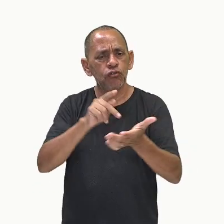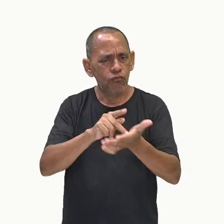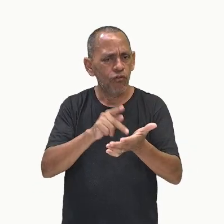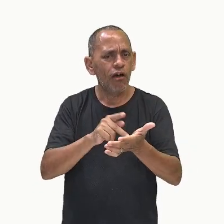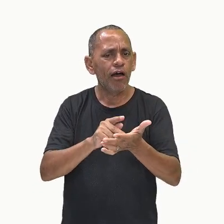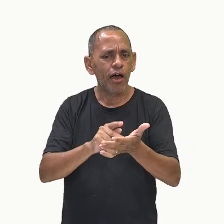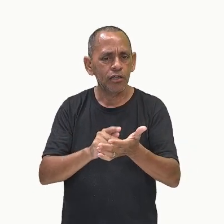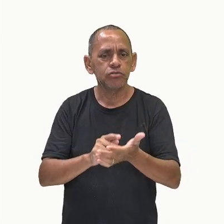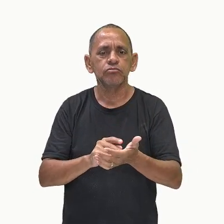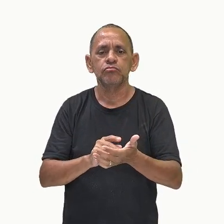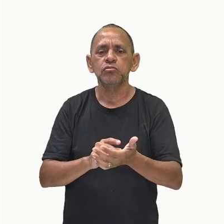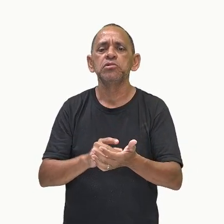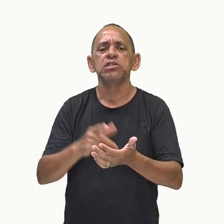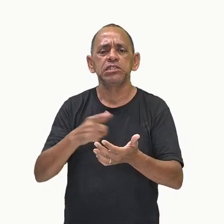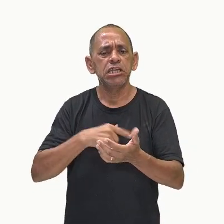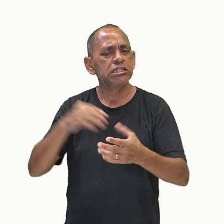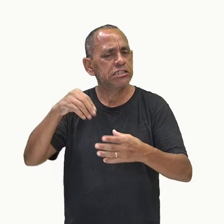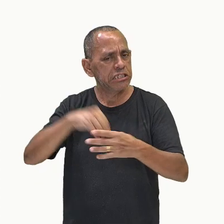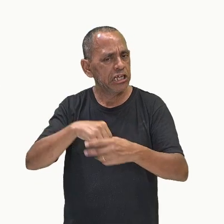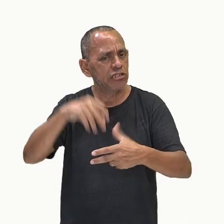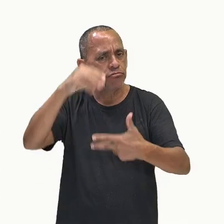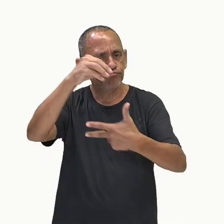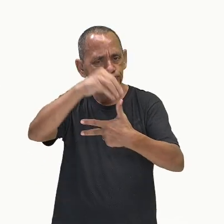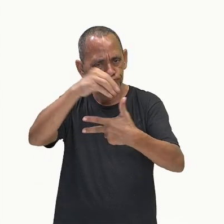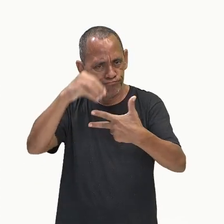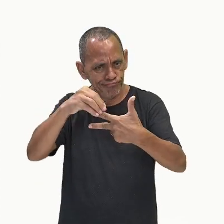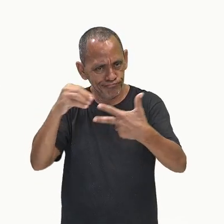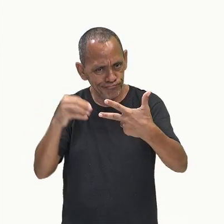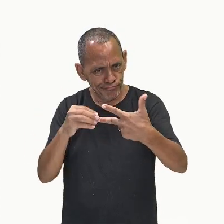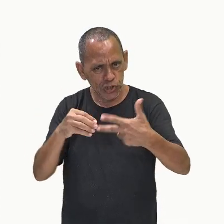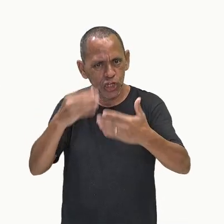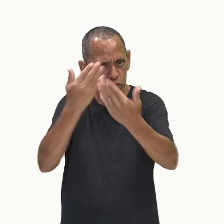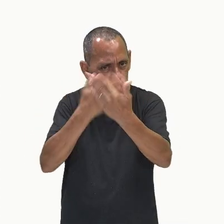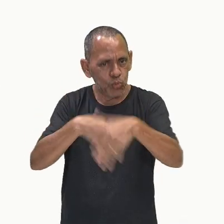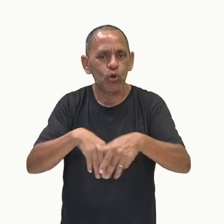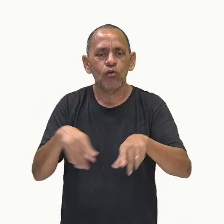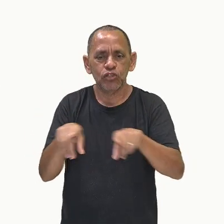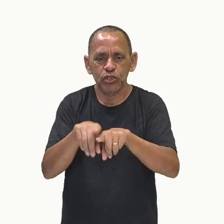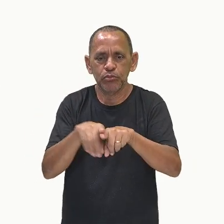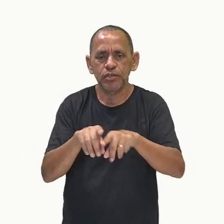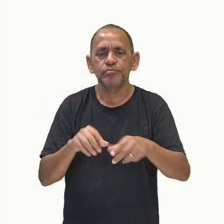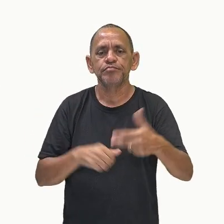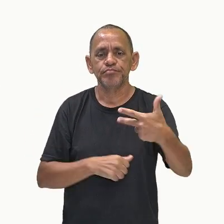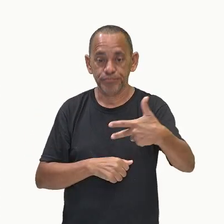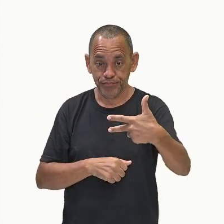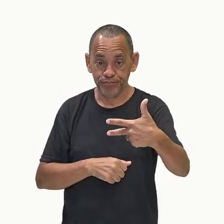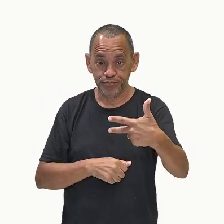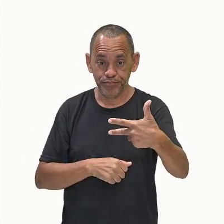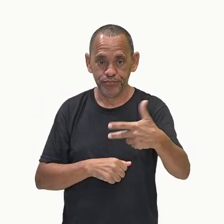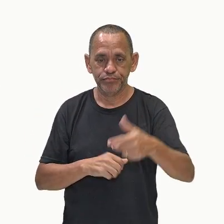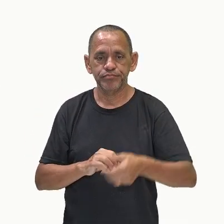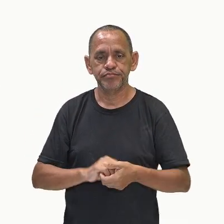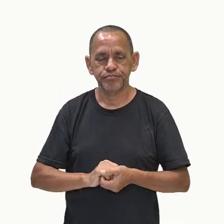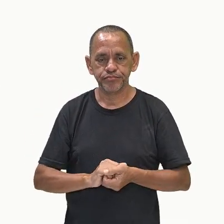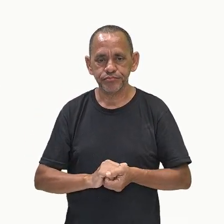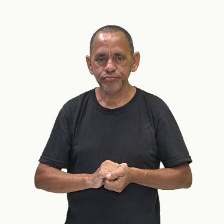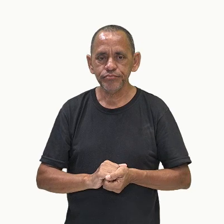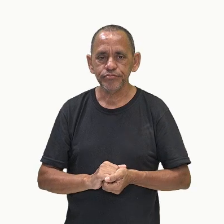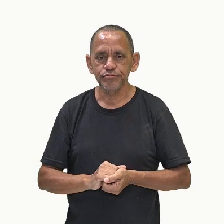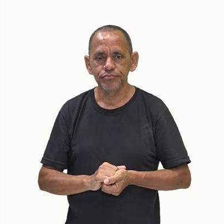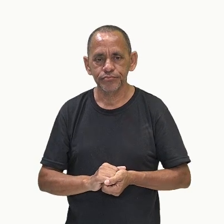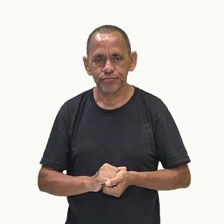envolvendo distância entre pontos vai fazer parte da avaliação. Beleza. Então, vamos aqui,